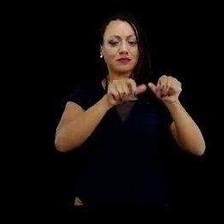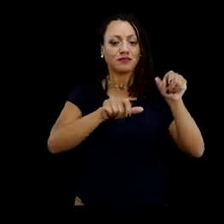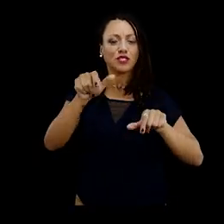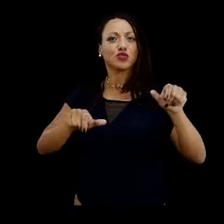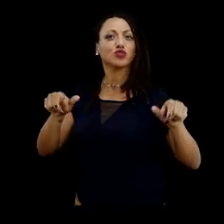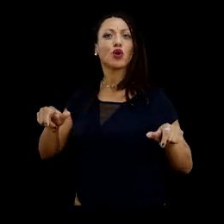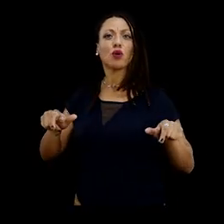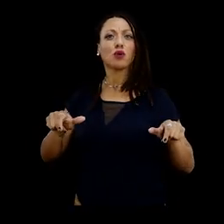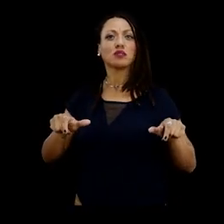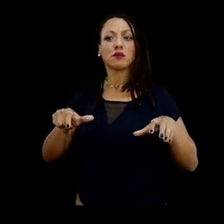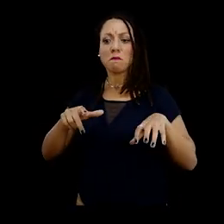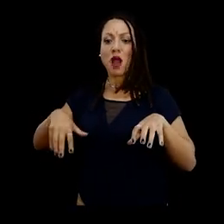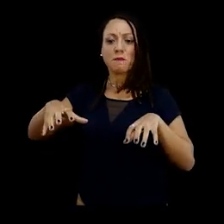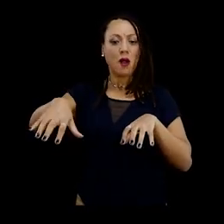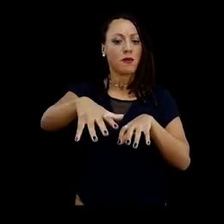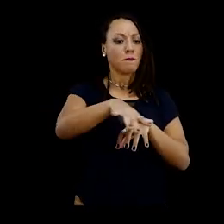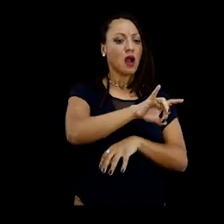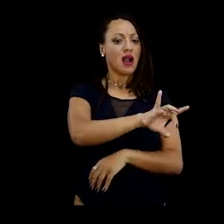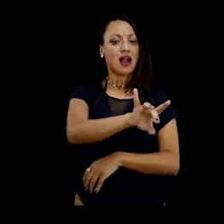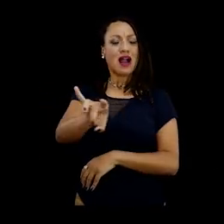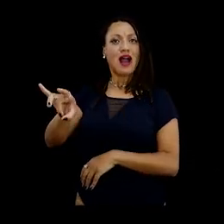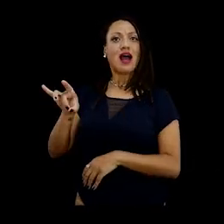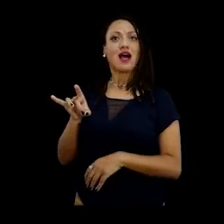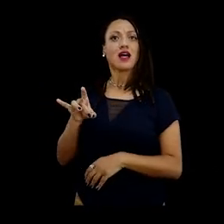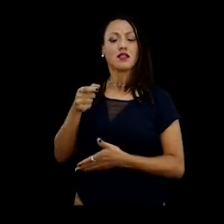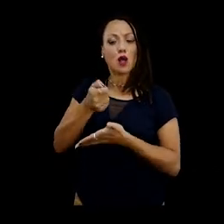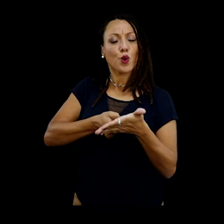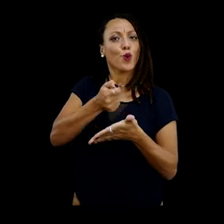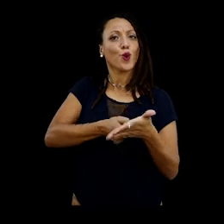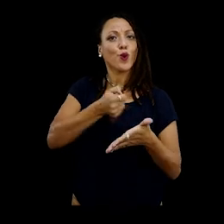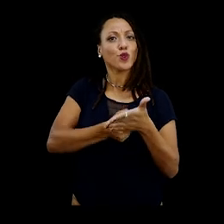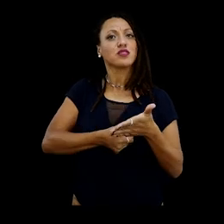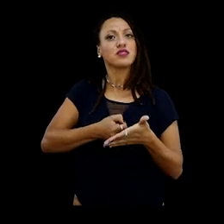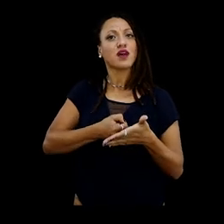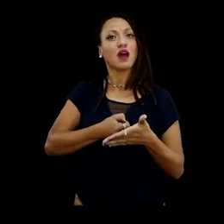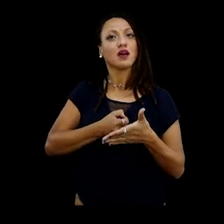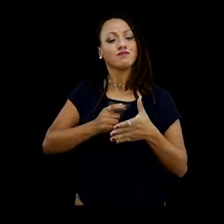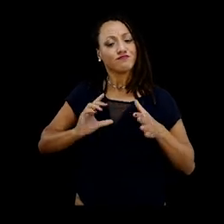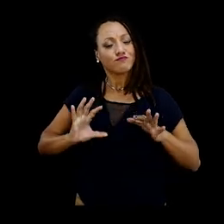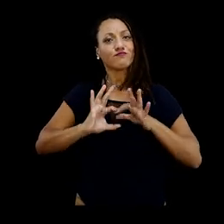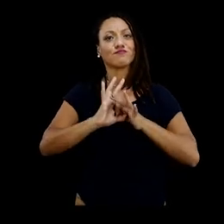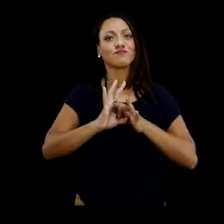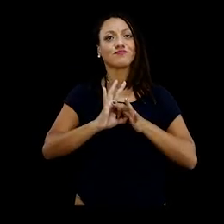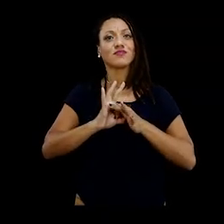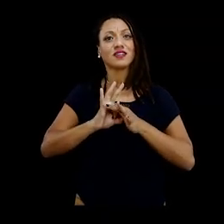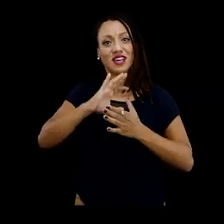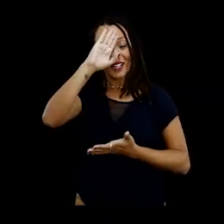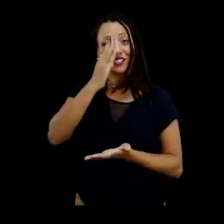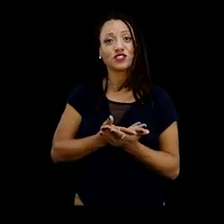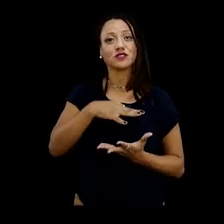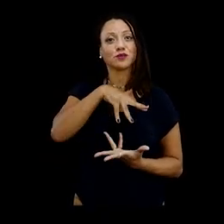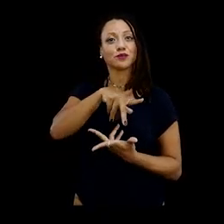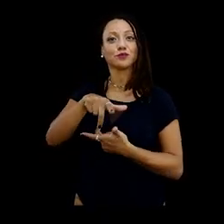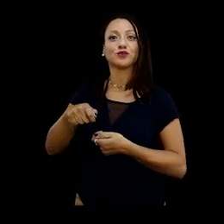diferentes nichos de atuação, abraçam a ideia de um outro mundo possível.